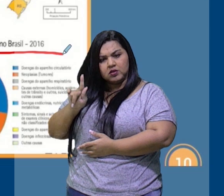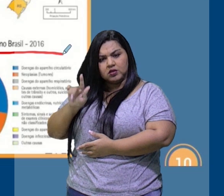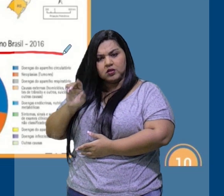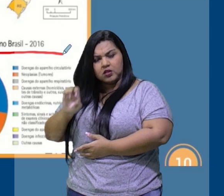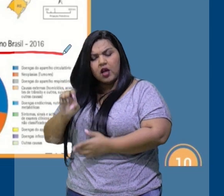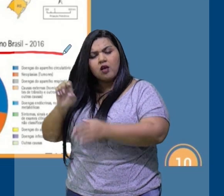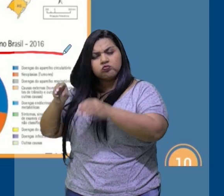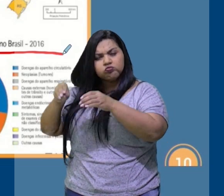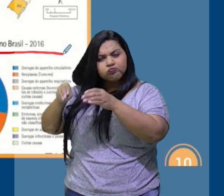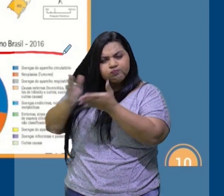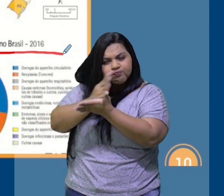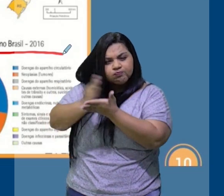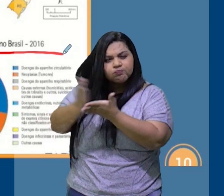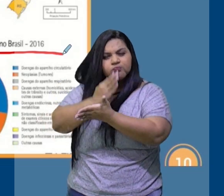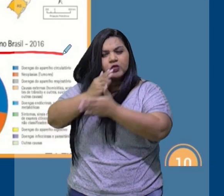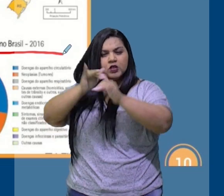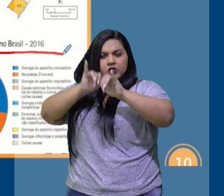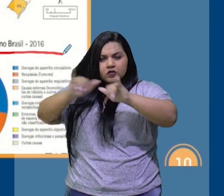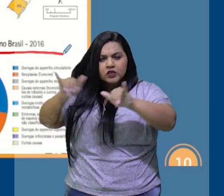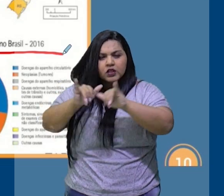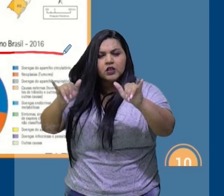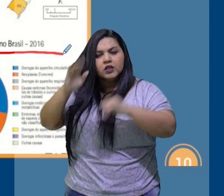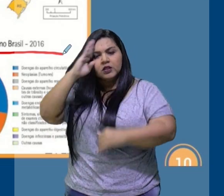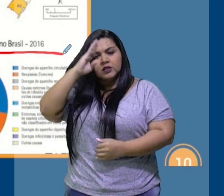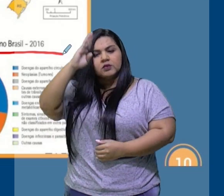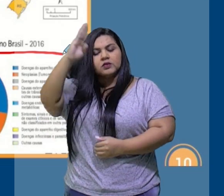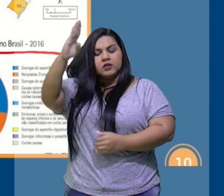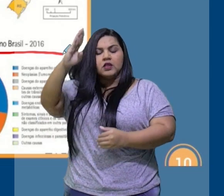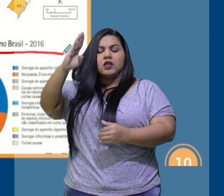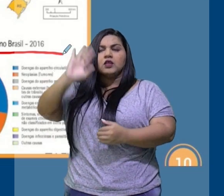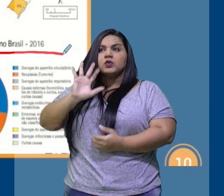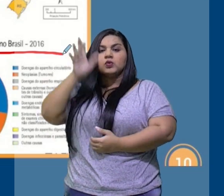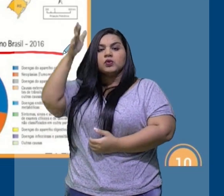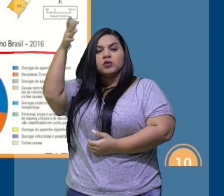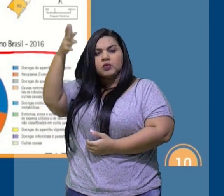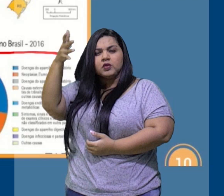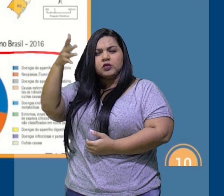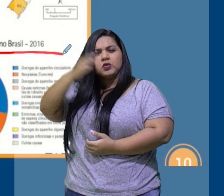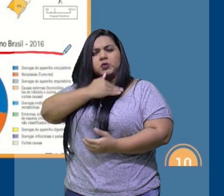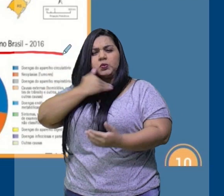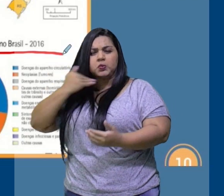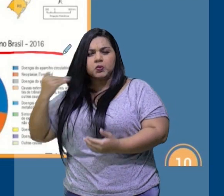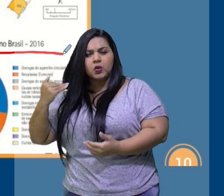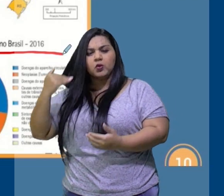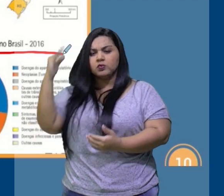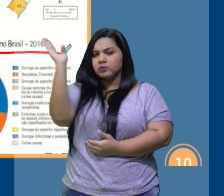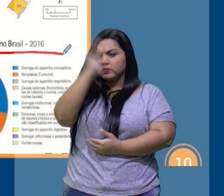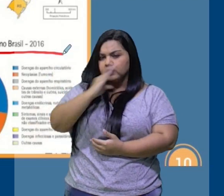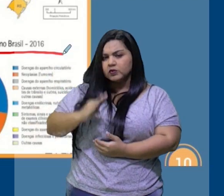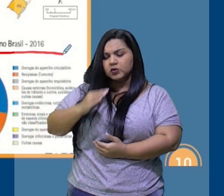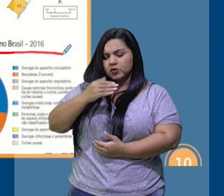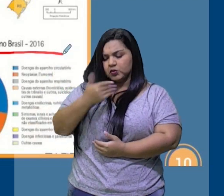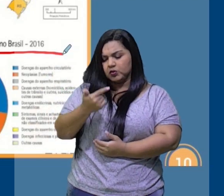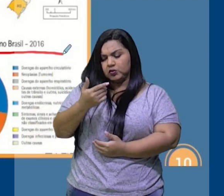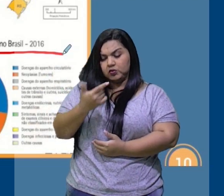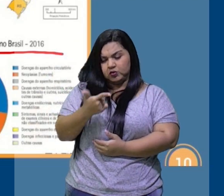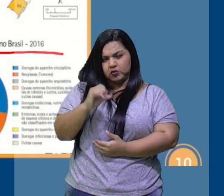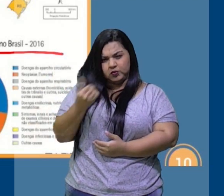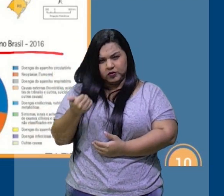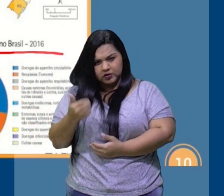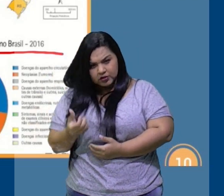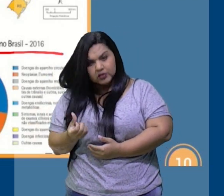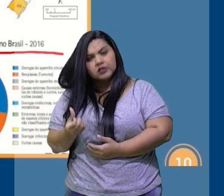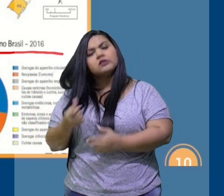com as principais causas de morte no Brasil aí no ano de 2016. A gente tem aqui esse outro mapinha